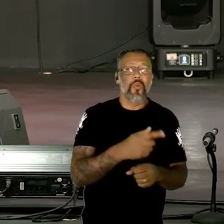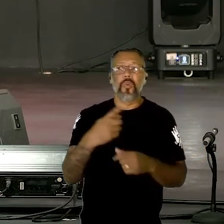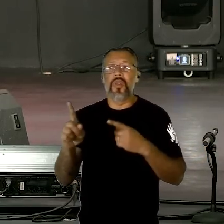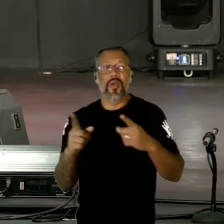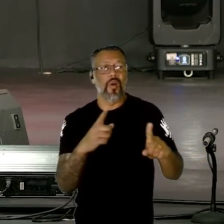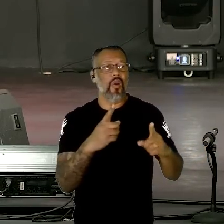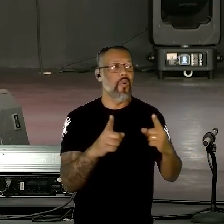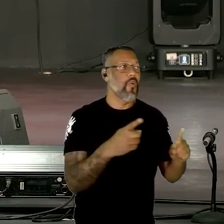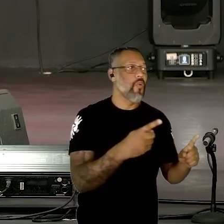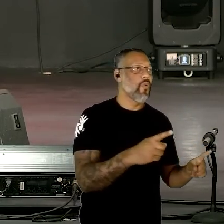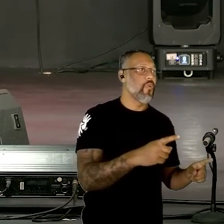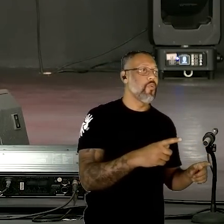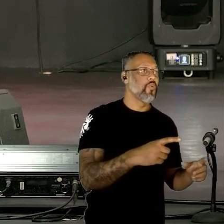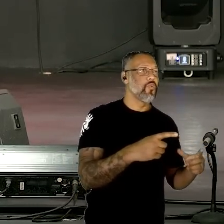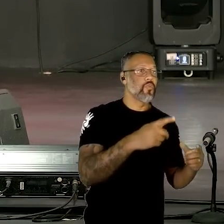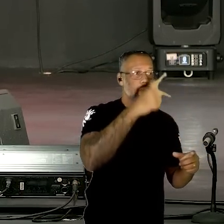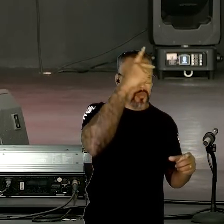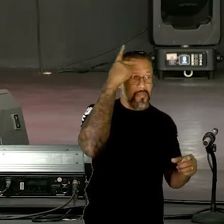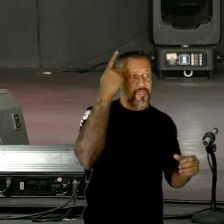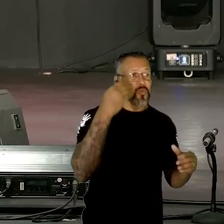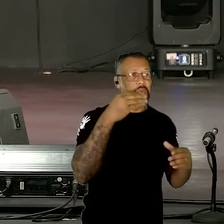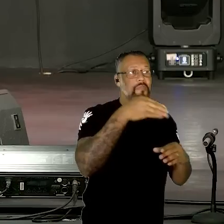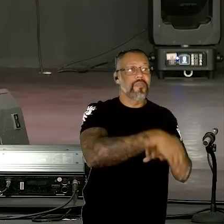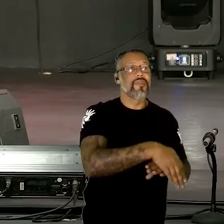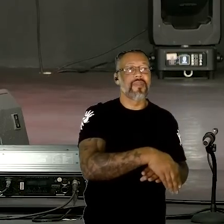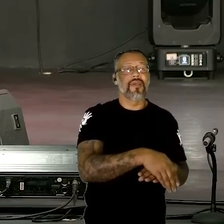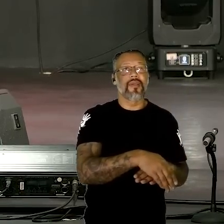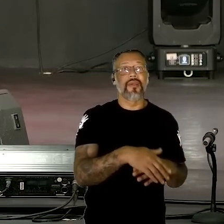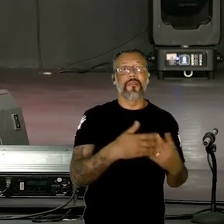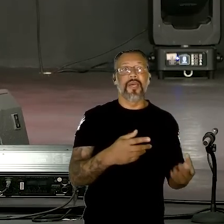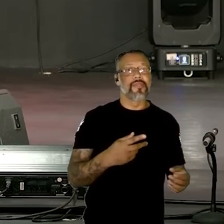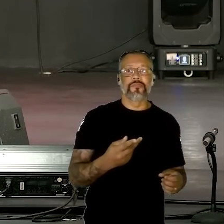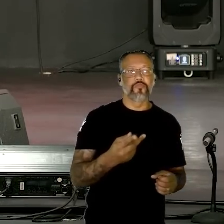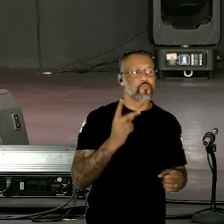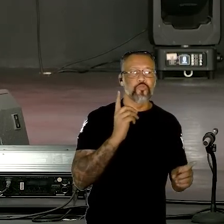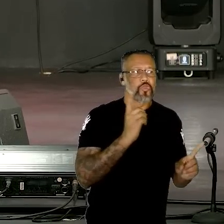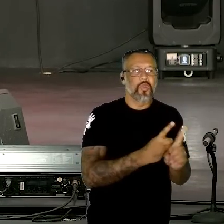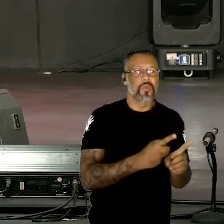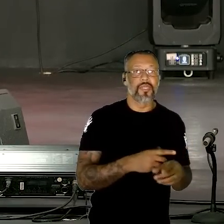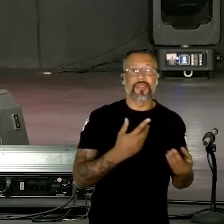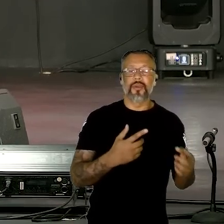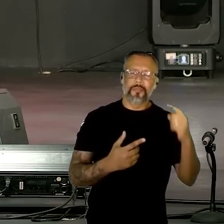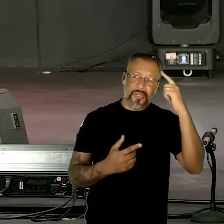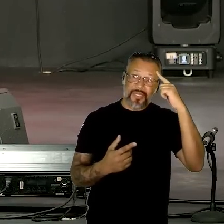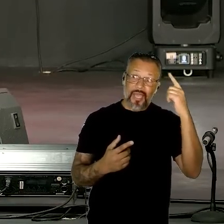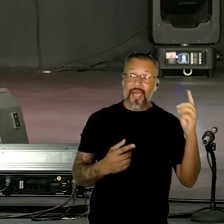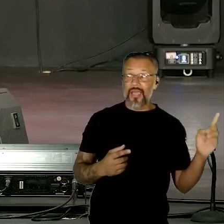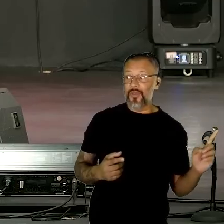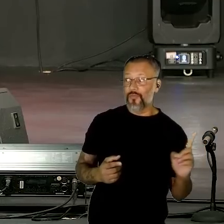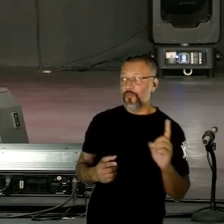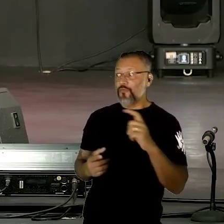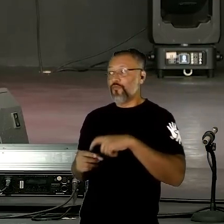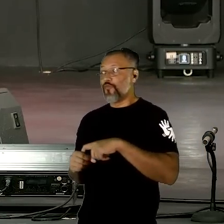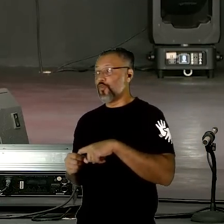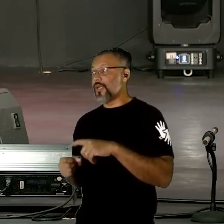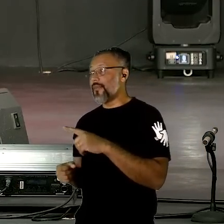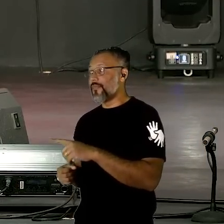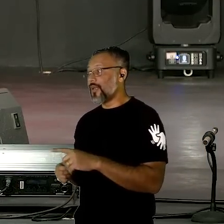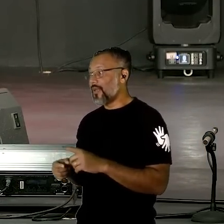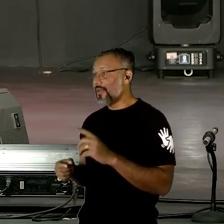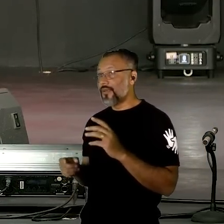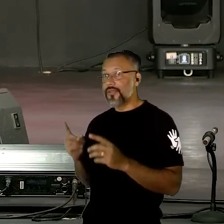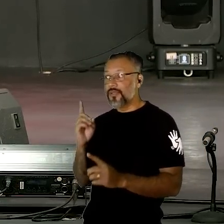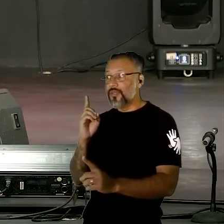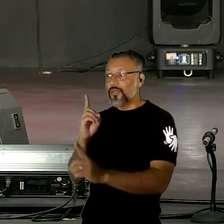diz voltarei para casa de onde sair chegando encontra a